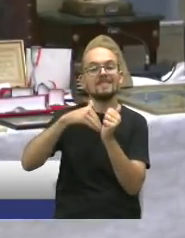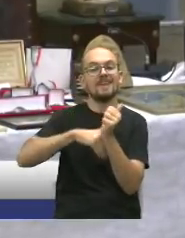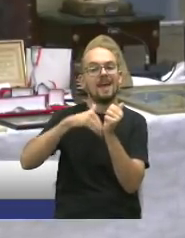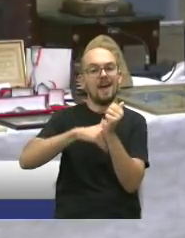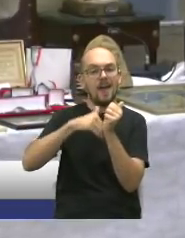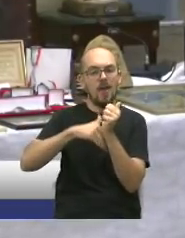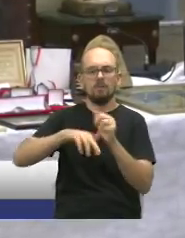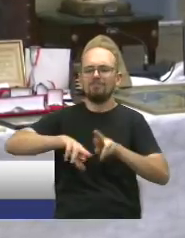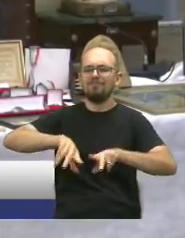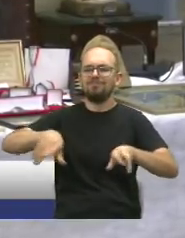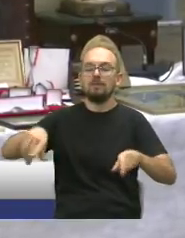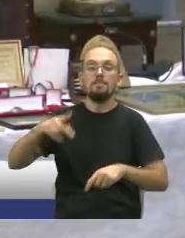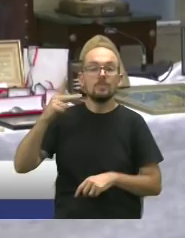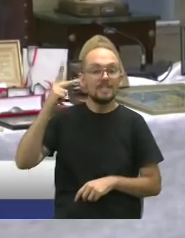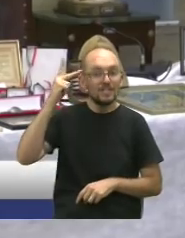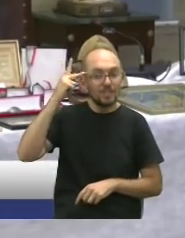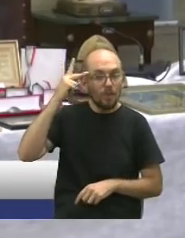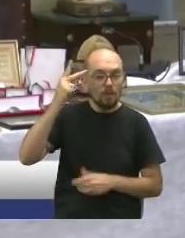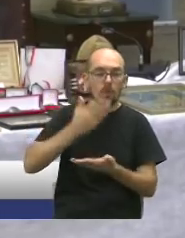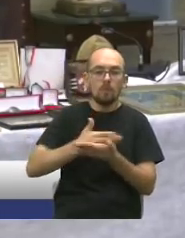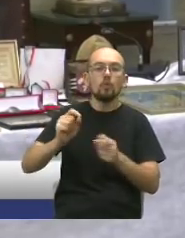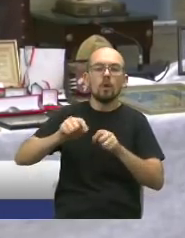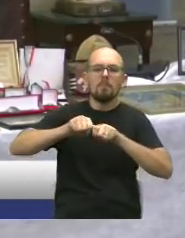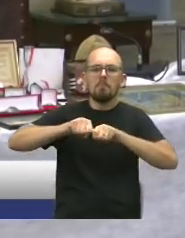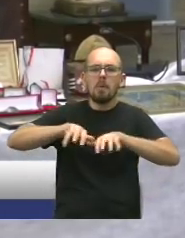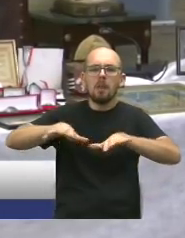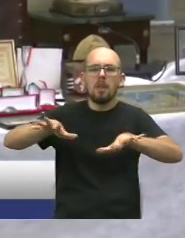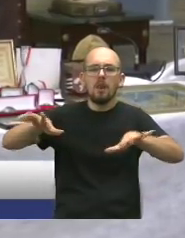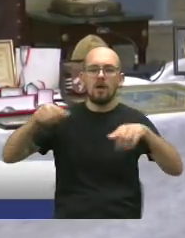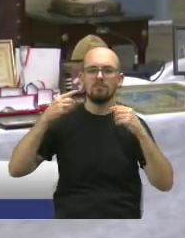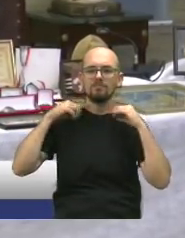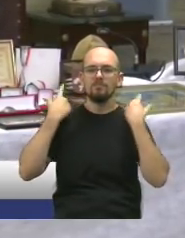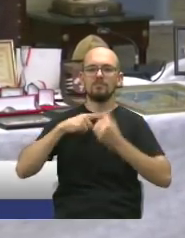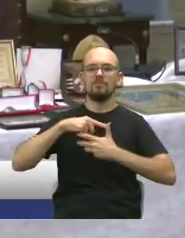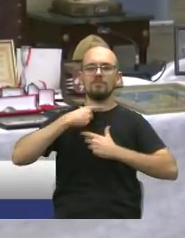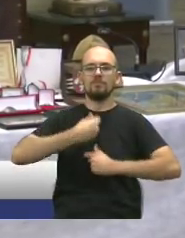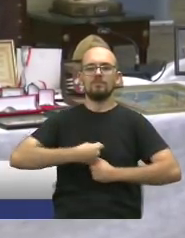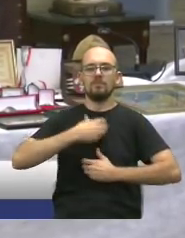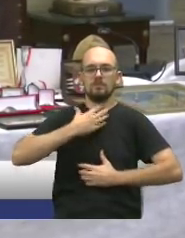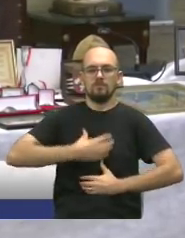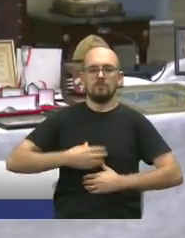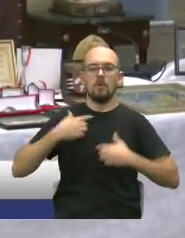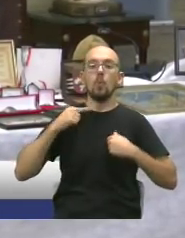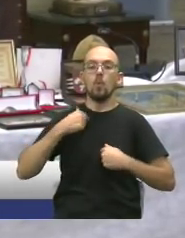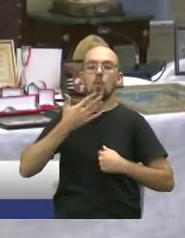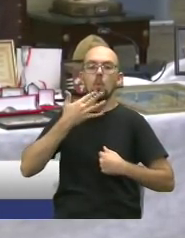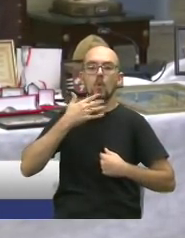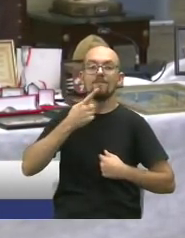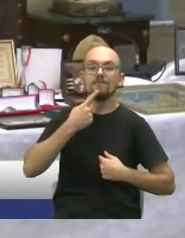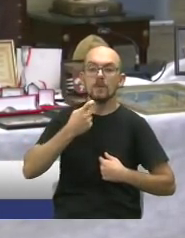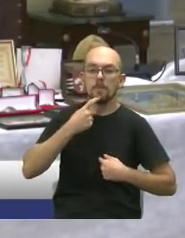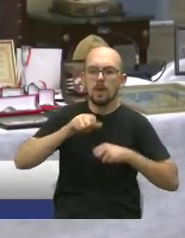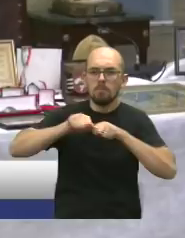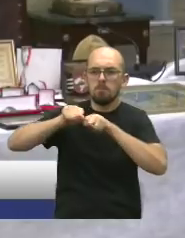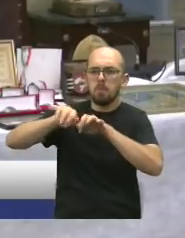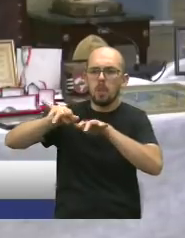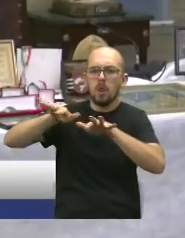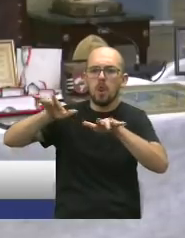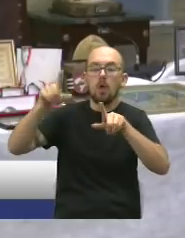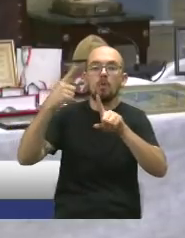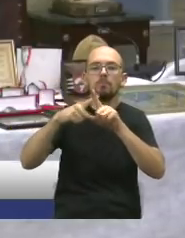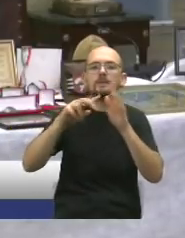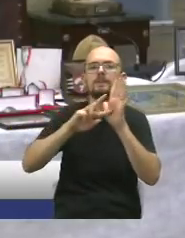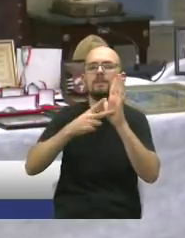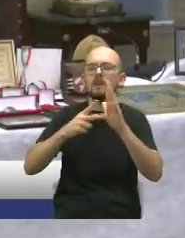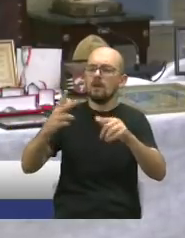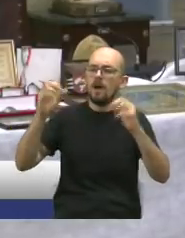verdadeiro mar de lenços vermelhos. Houve muito entusiasmo em São Paulo, inclusive na capital, pela vitória da Revolução de